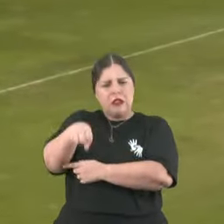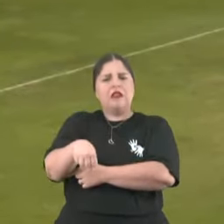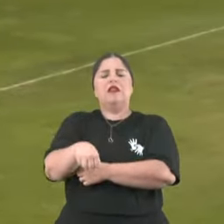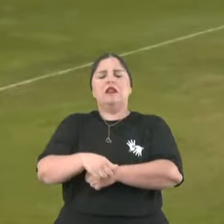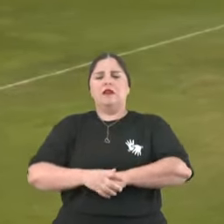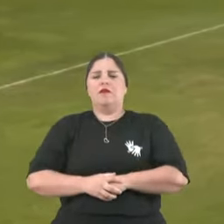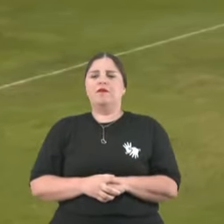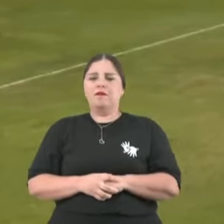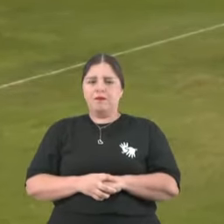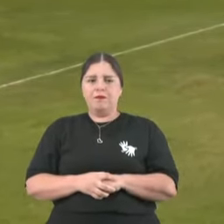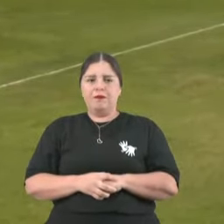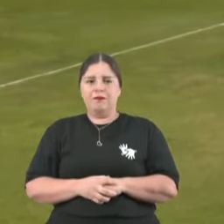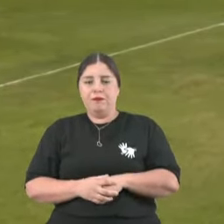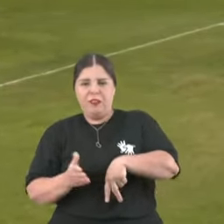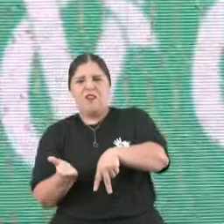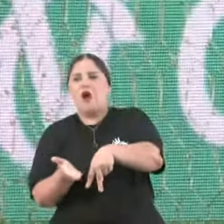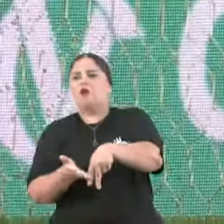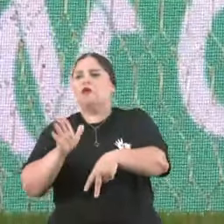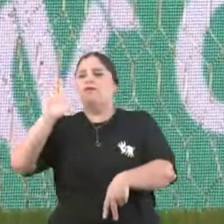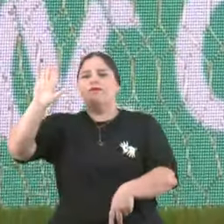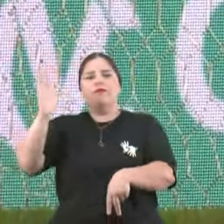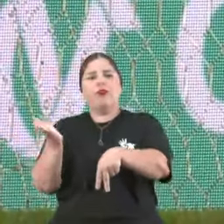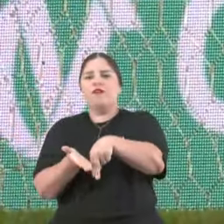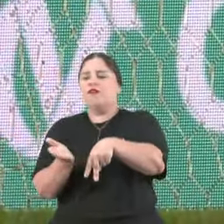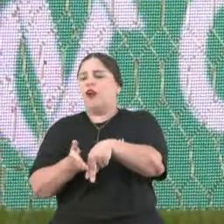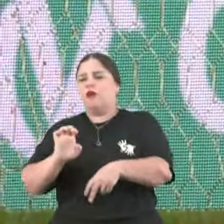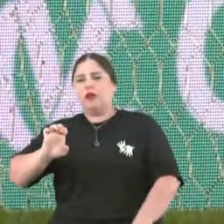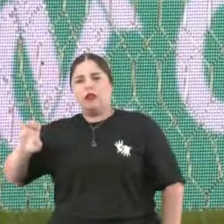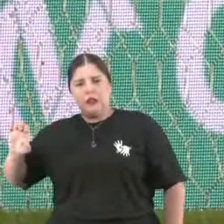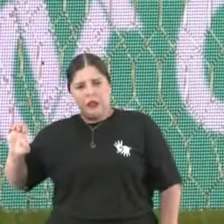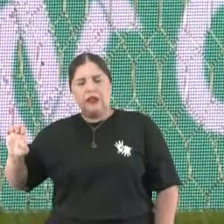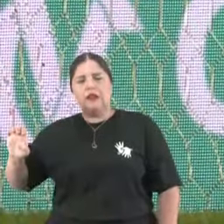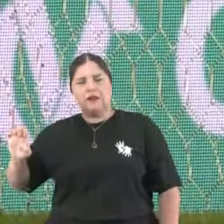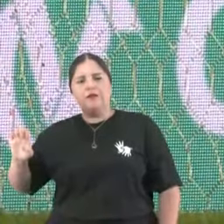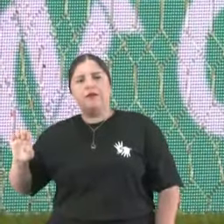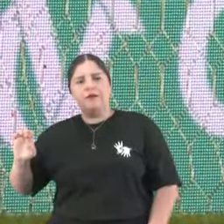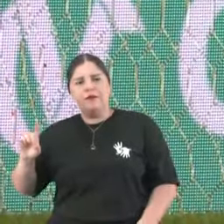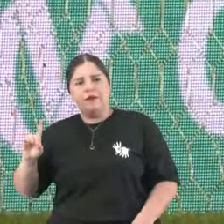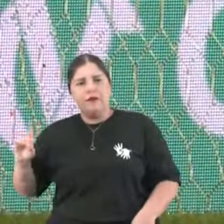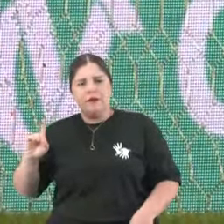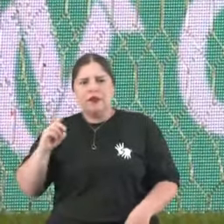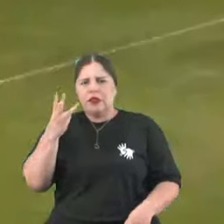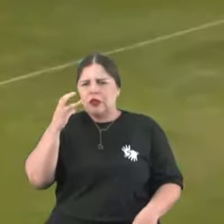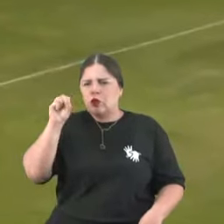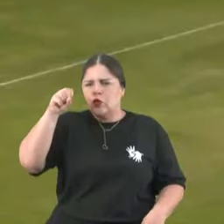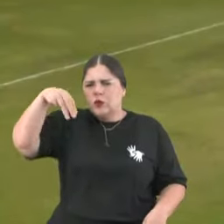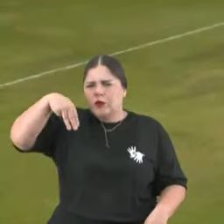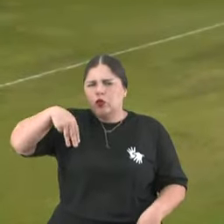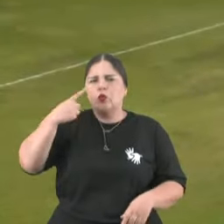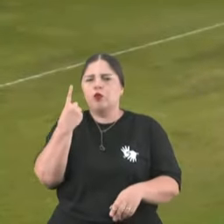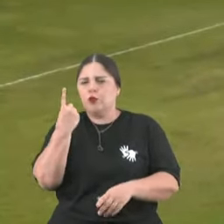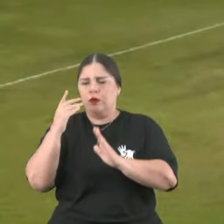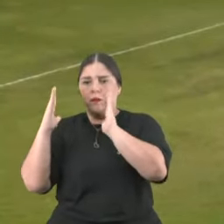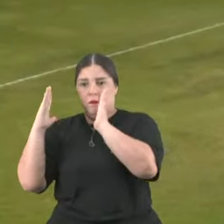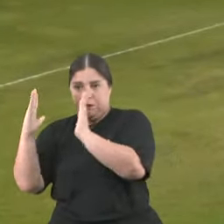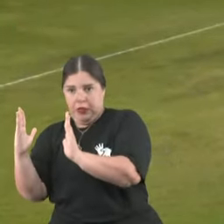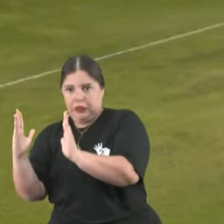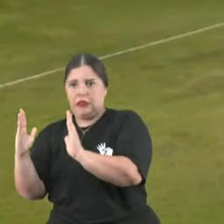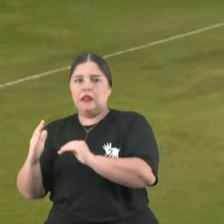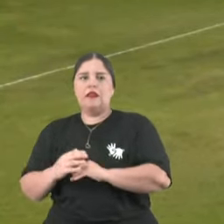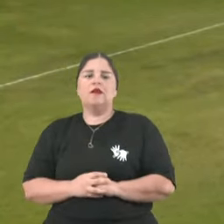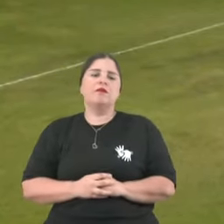E é falta para o Galo ali do lado direito, na marca de 38 minutos desse primeiro tempo. Segue tudo